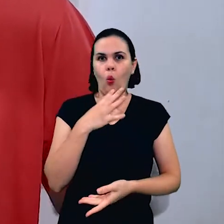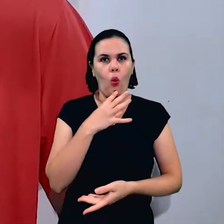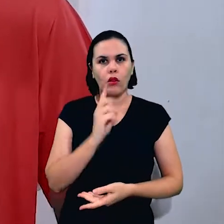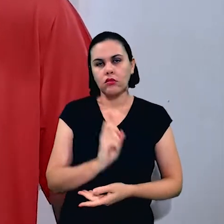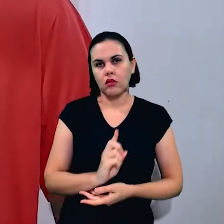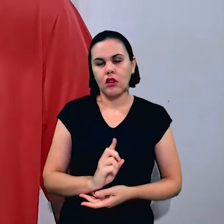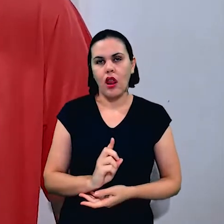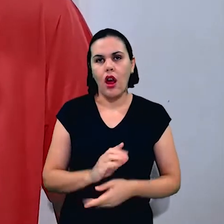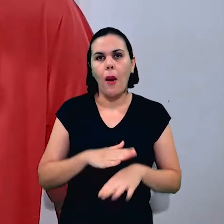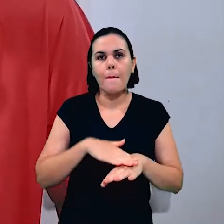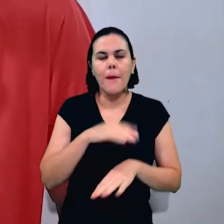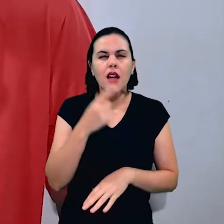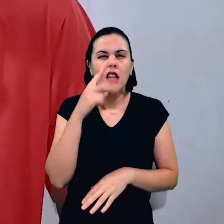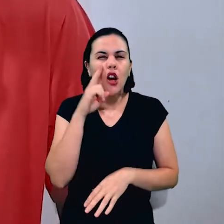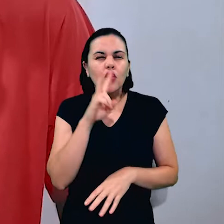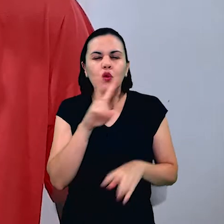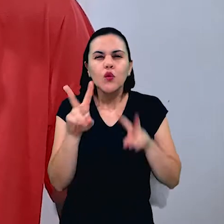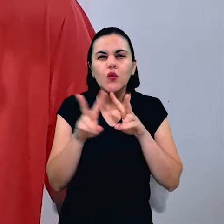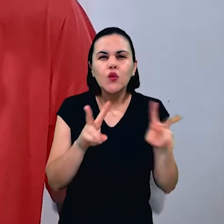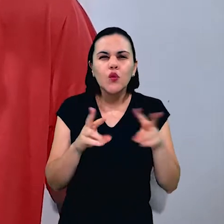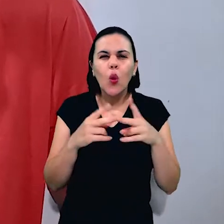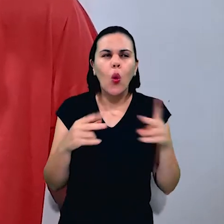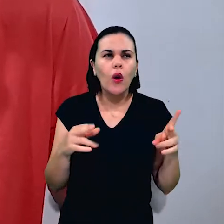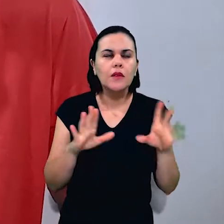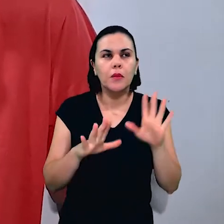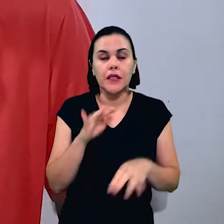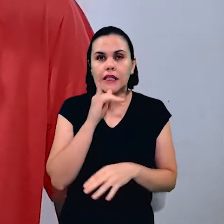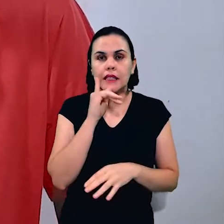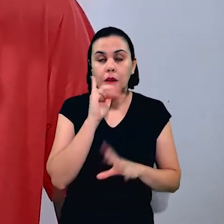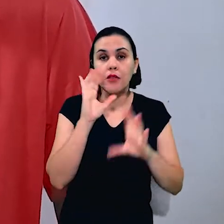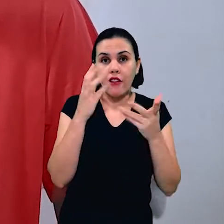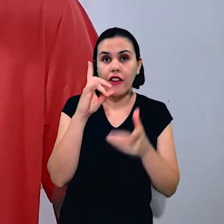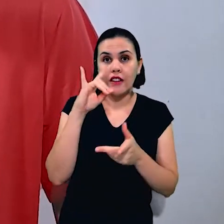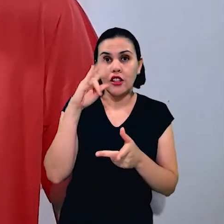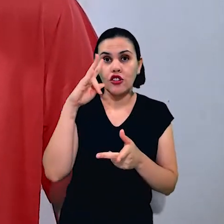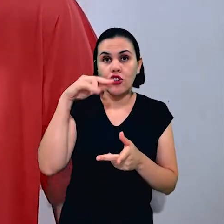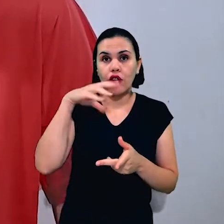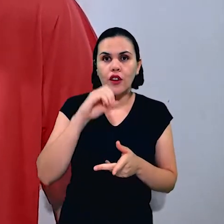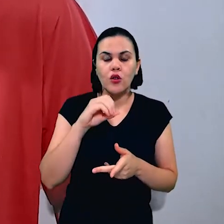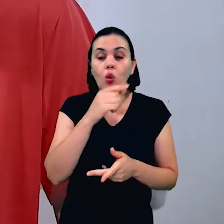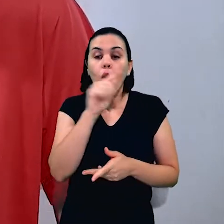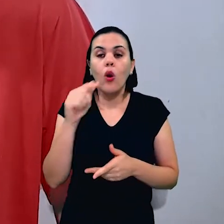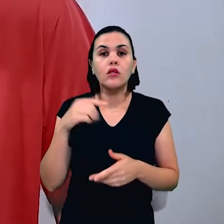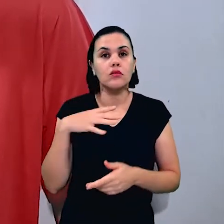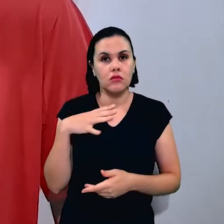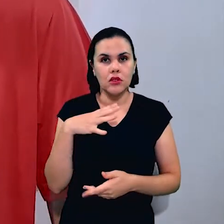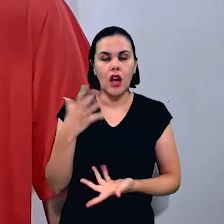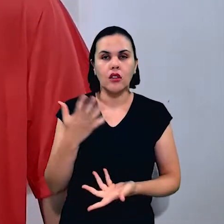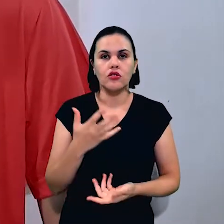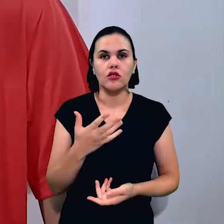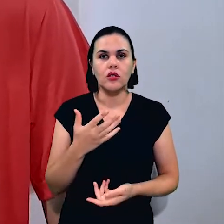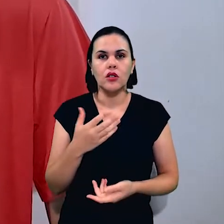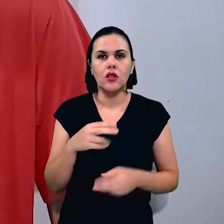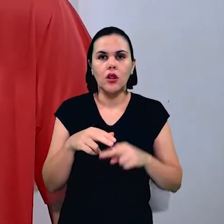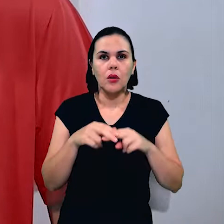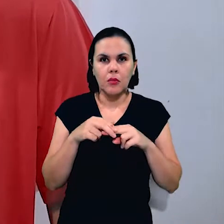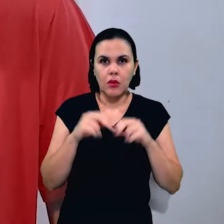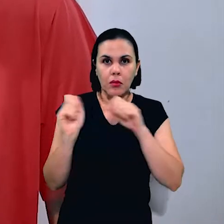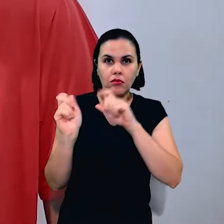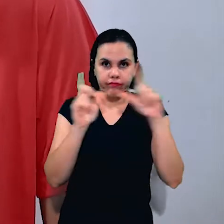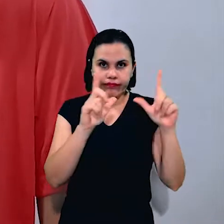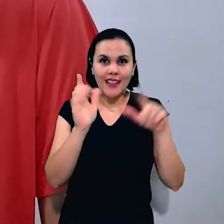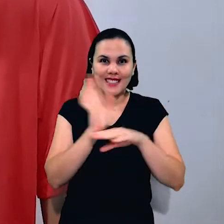conhecimento. Mas eu vi muitas coisas de festa do Divino em outras cidades, né? Através do Rio de São